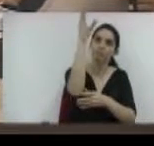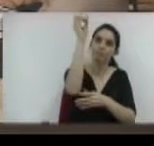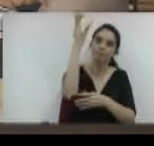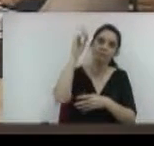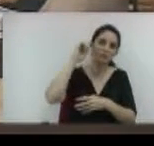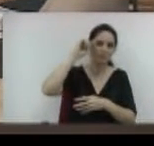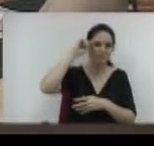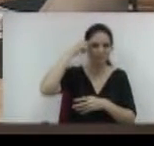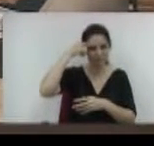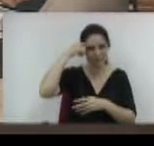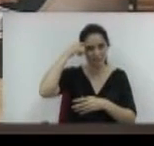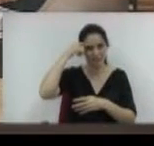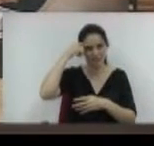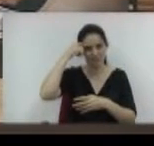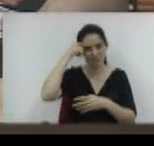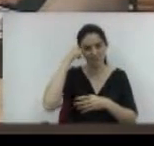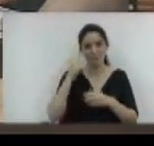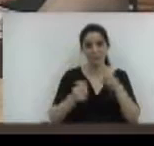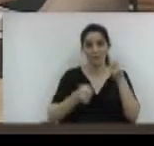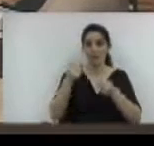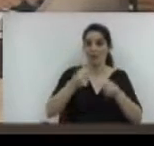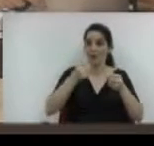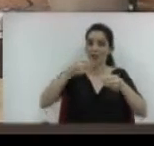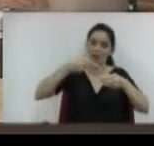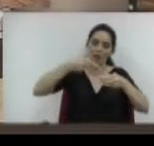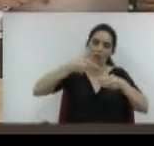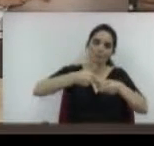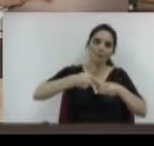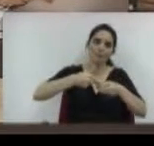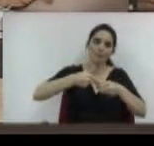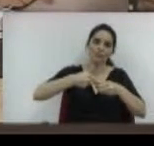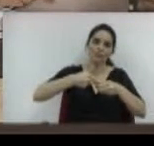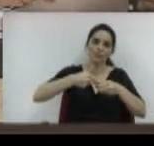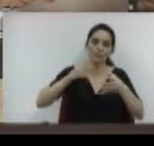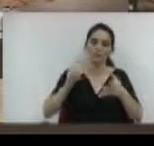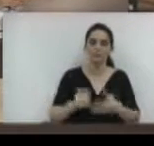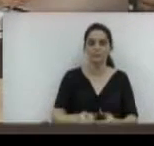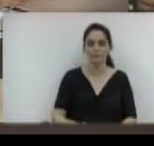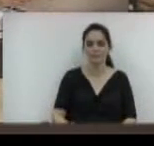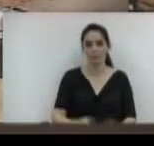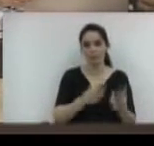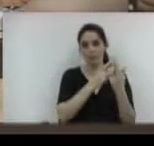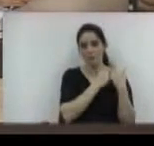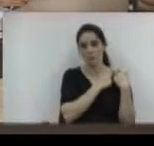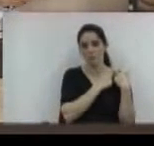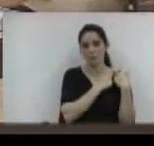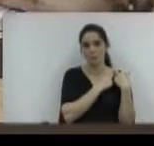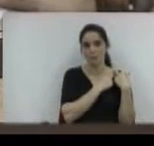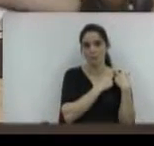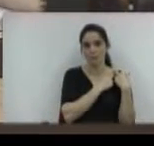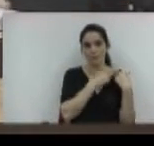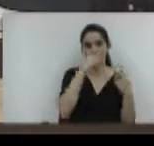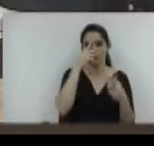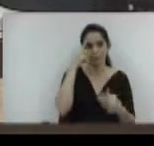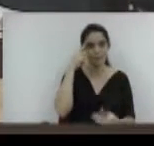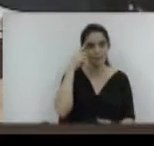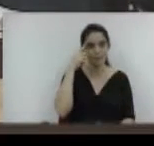fumaça preta de veículos movidos a óleo diesel e da outras providências. Autor, vereador Dr. Júlio.